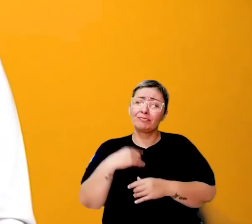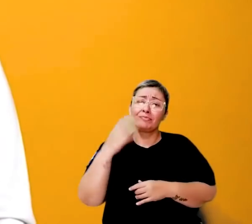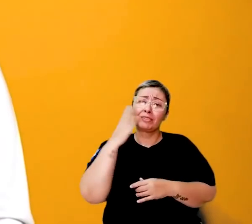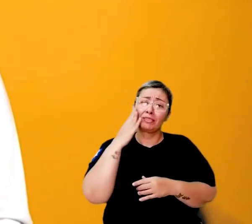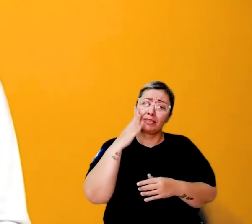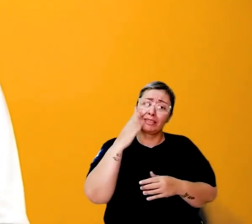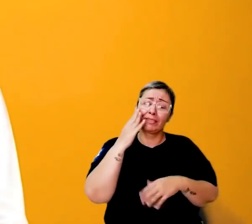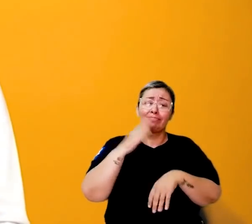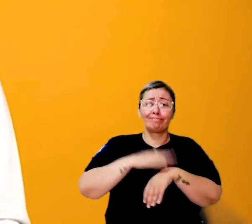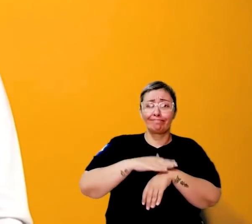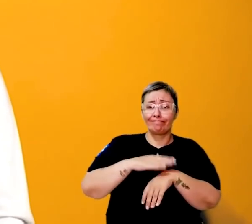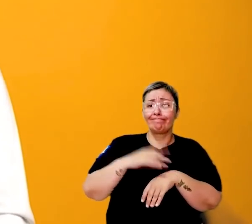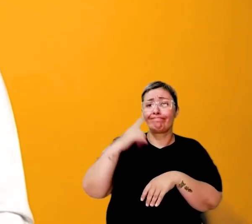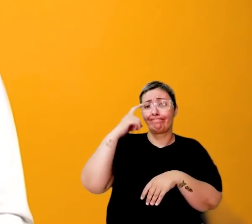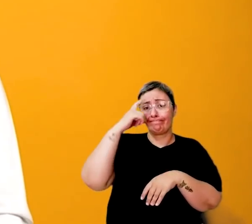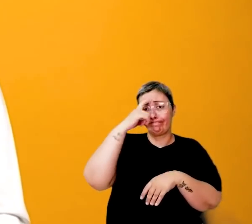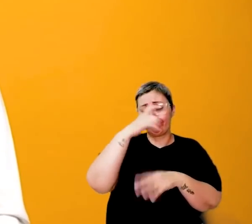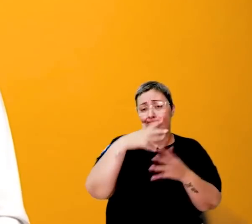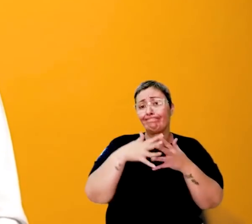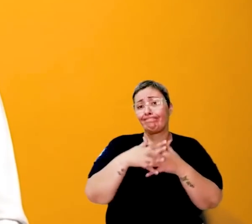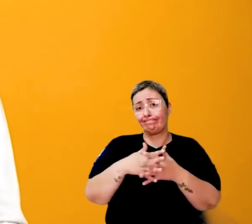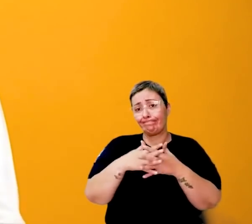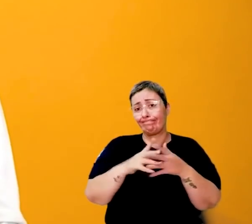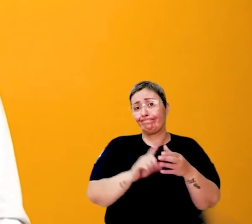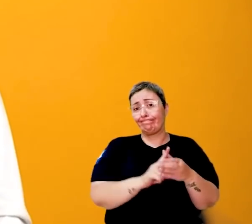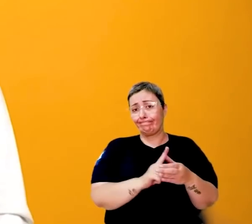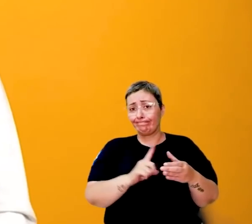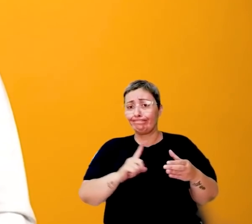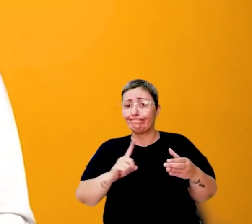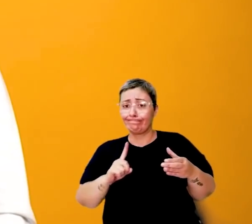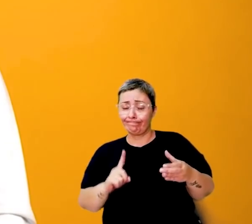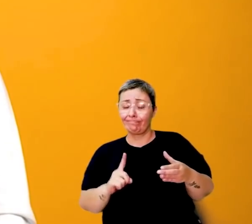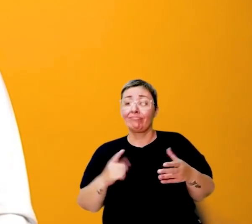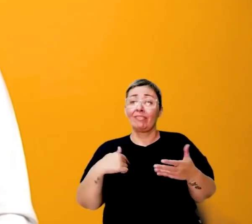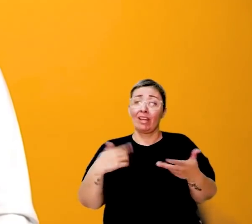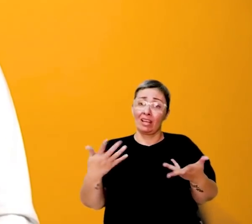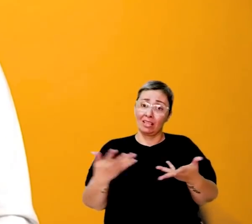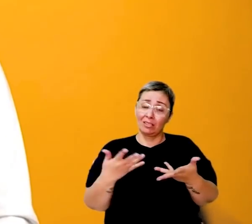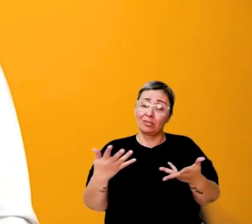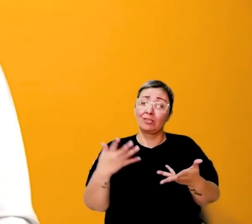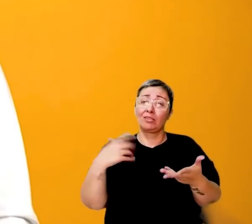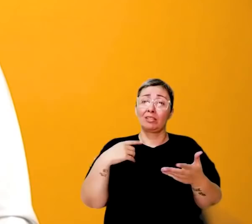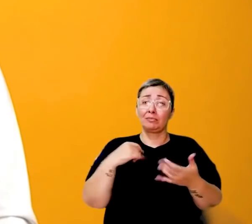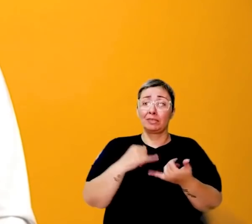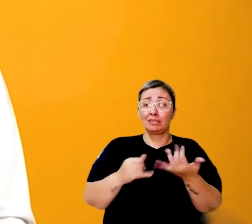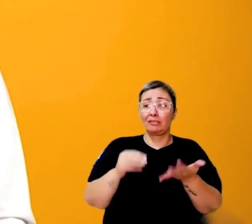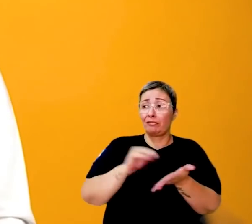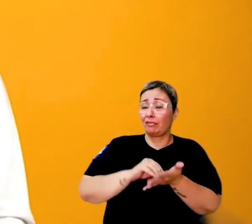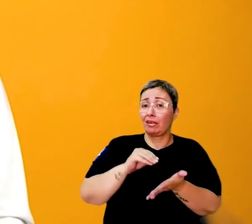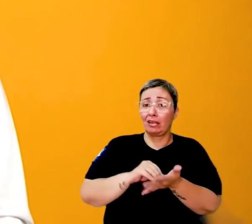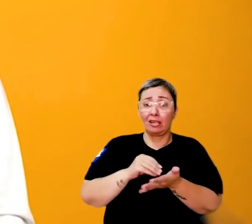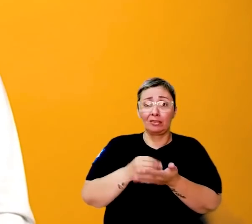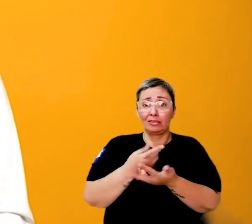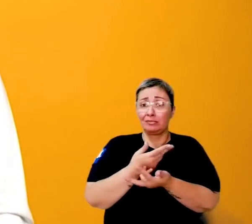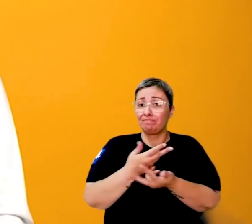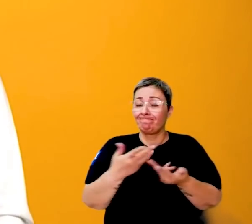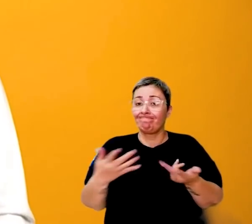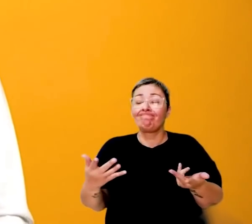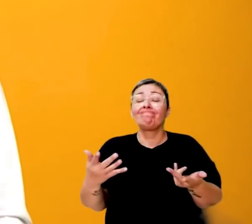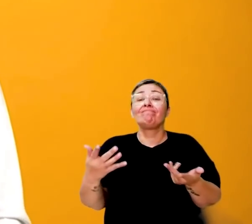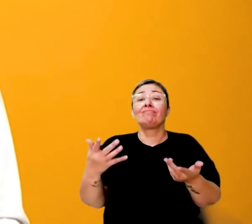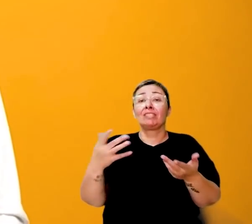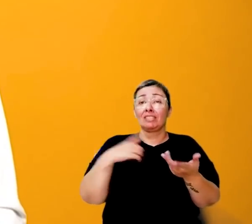vivendo um momento difícil, de isolamento social, onde nós estamos privados de tantas coisas, e